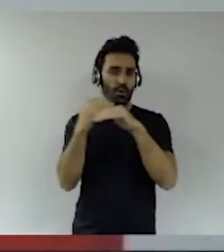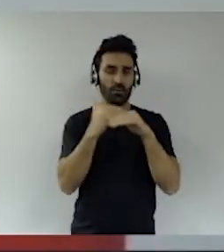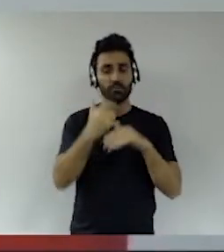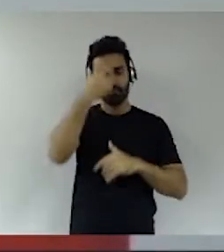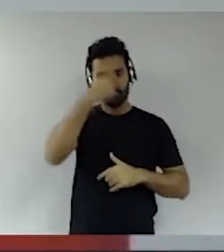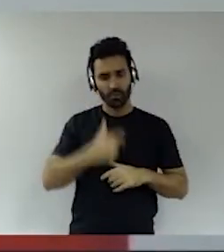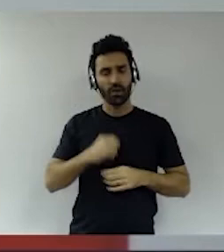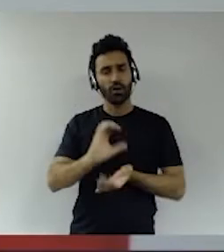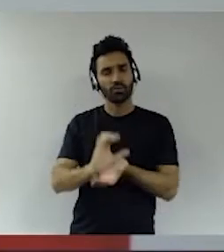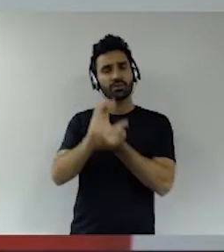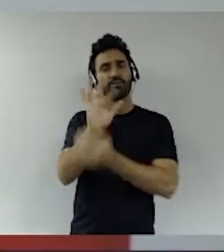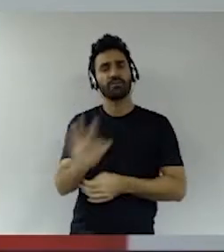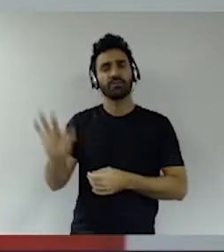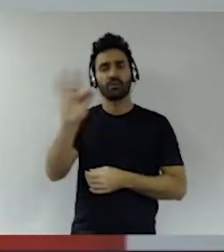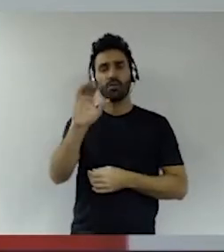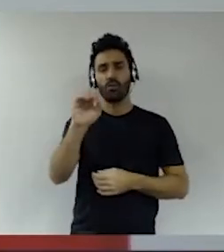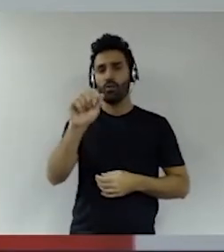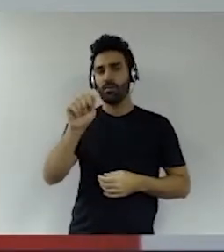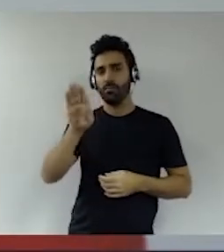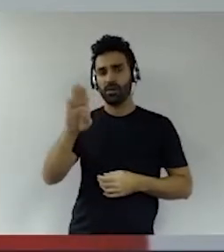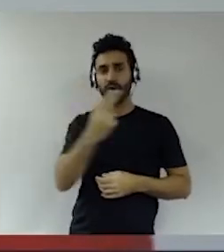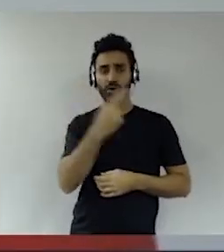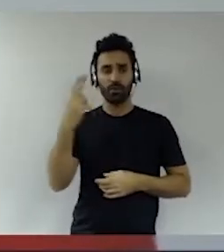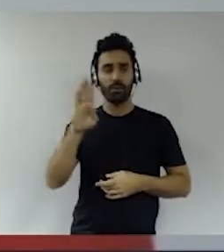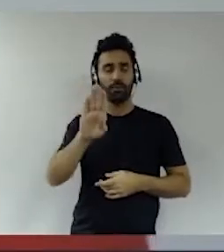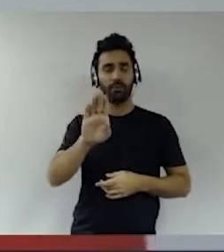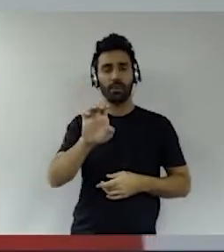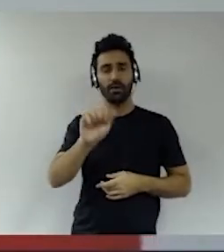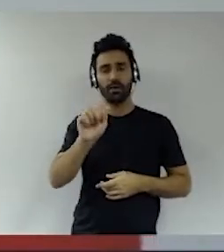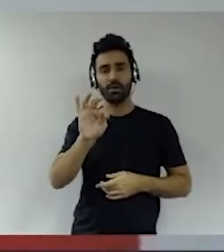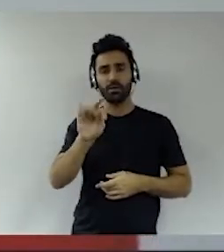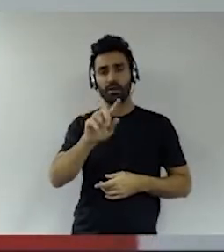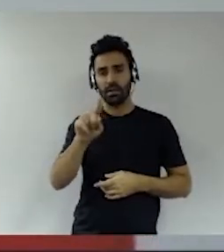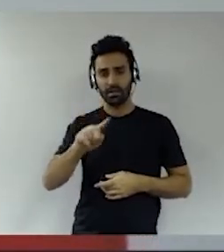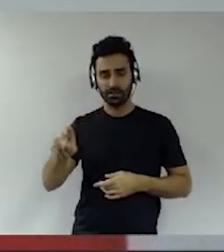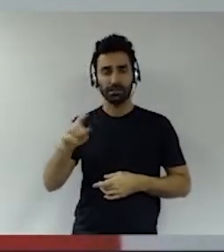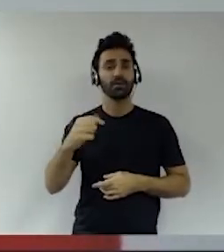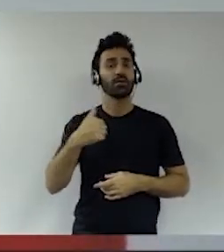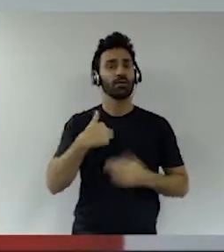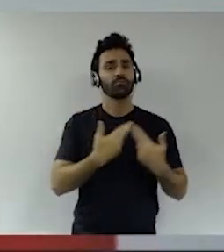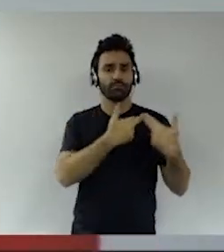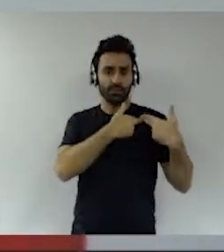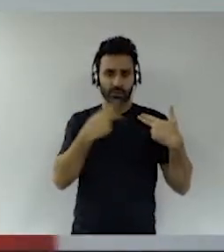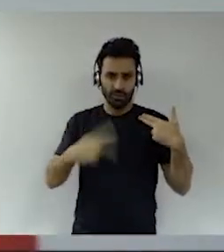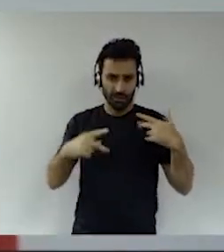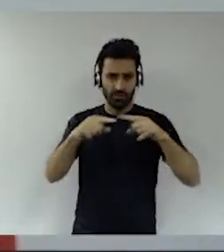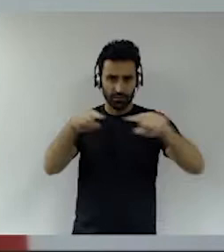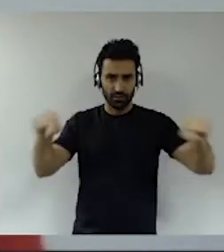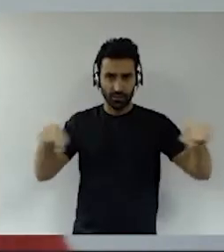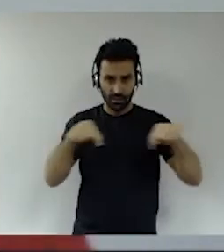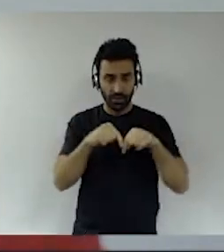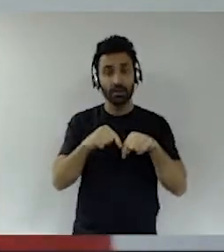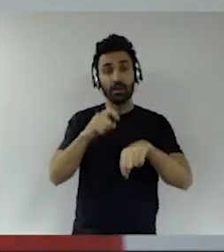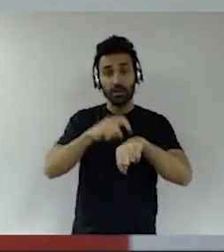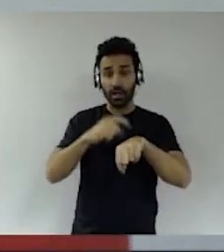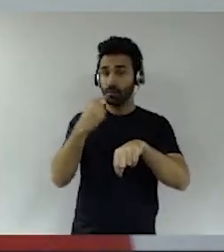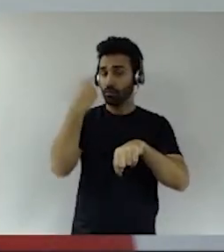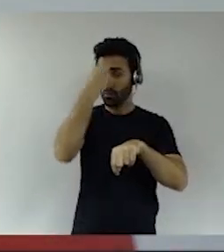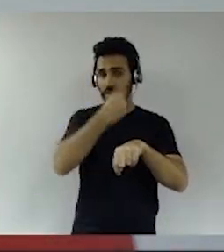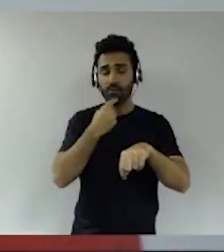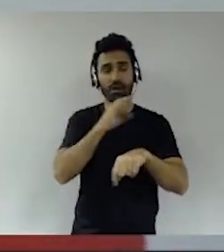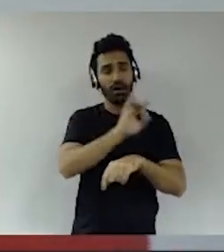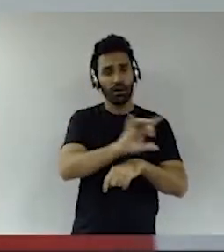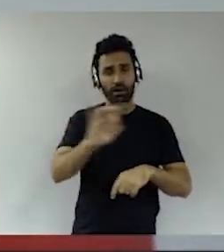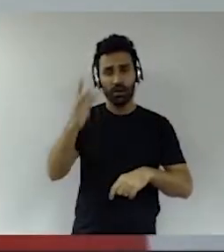conselheira federal da OAB, e como moderadora deste painel, informo que a duração será de 1 hora e cada palestrante